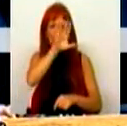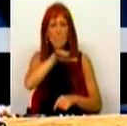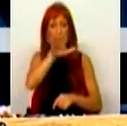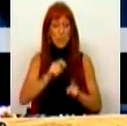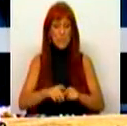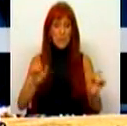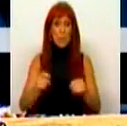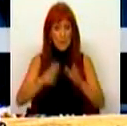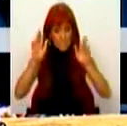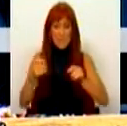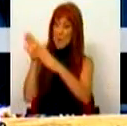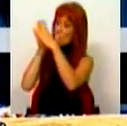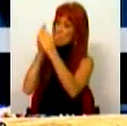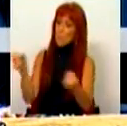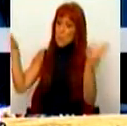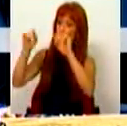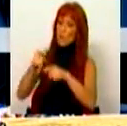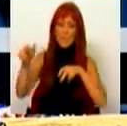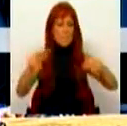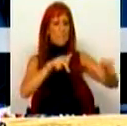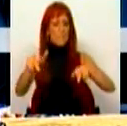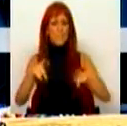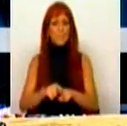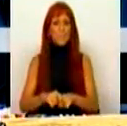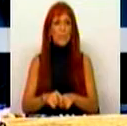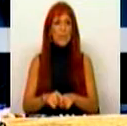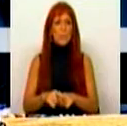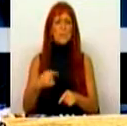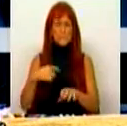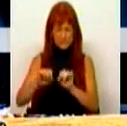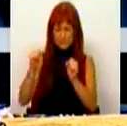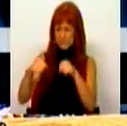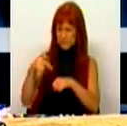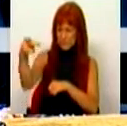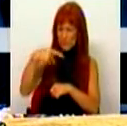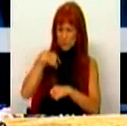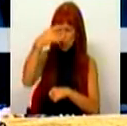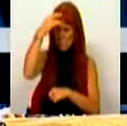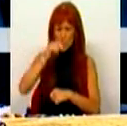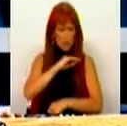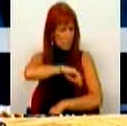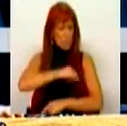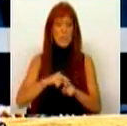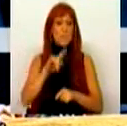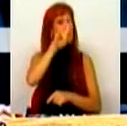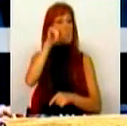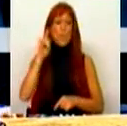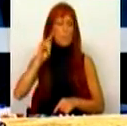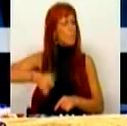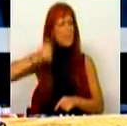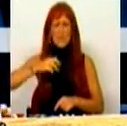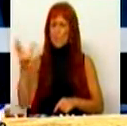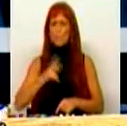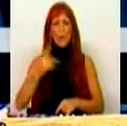para termos um novo paradigma de mobilidade. Partilho consigo a visão de que os salários são uma questão-chave